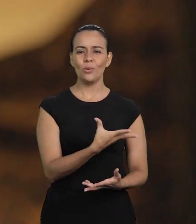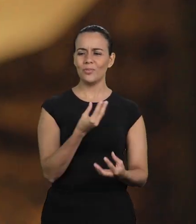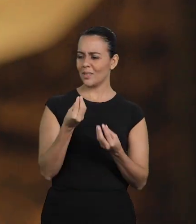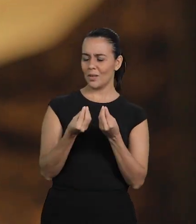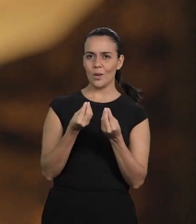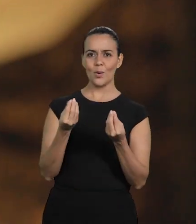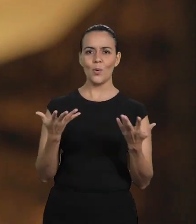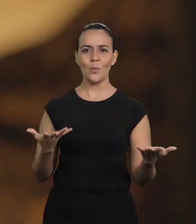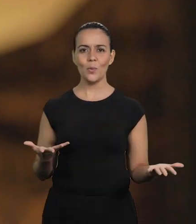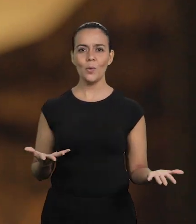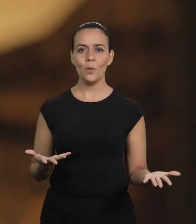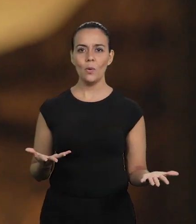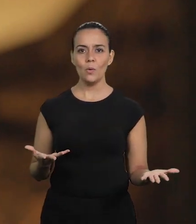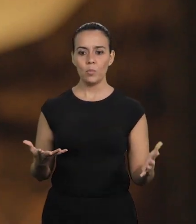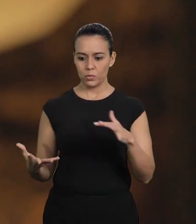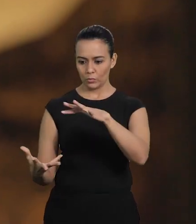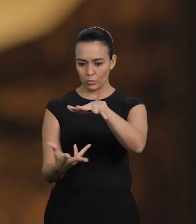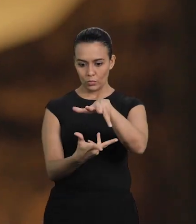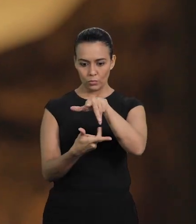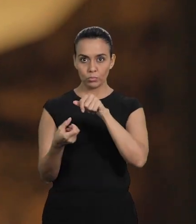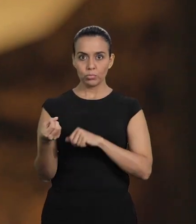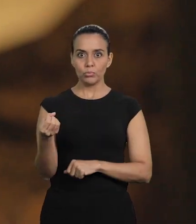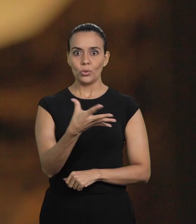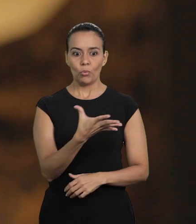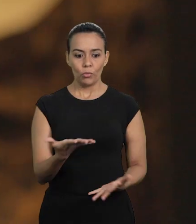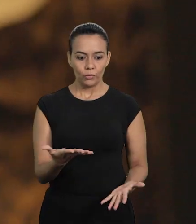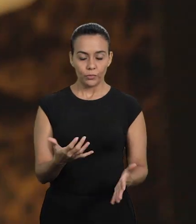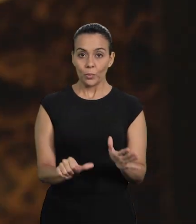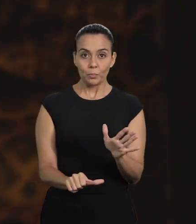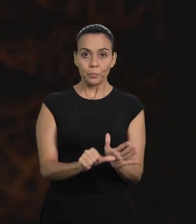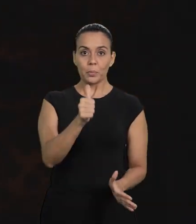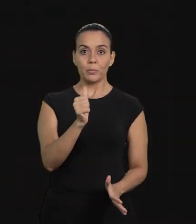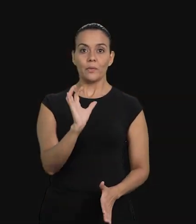é efetivamente sendo vivenciado pela primeira vez.